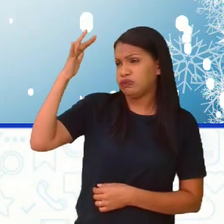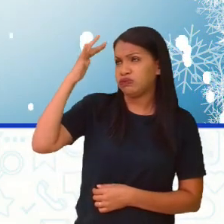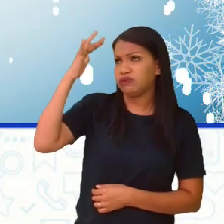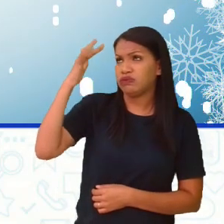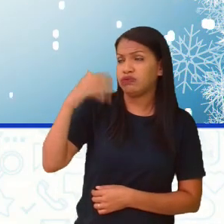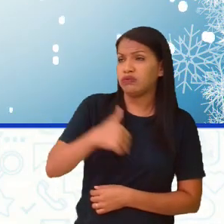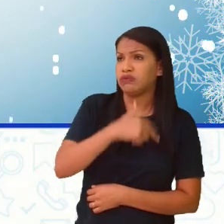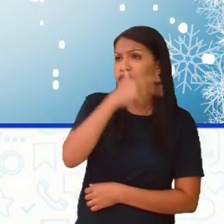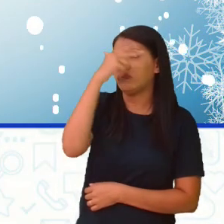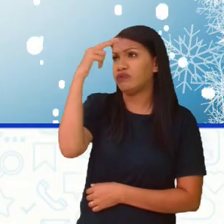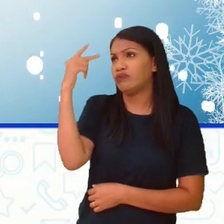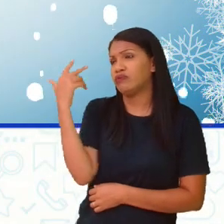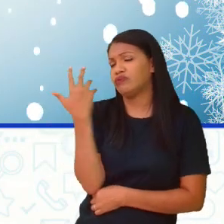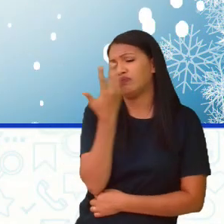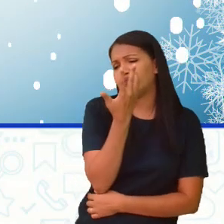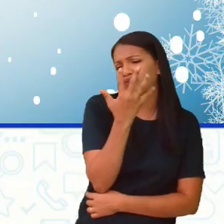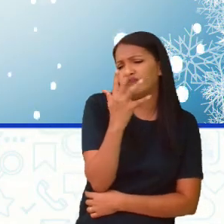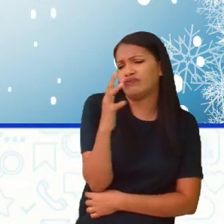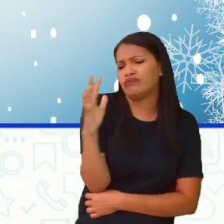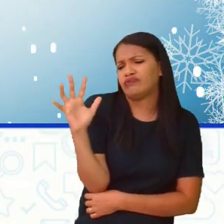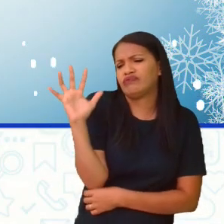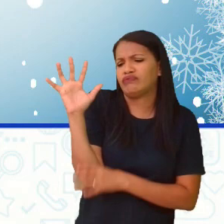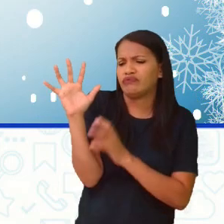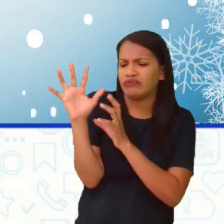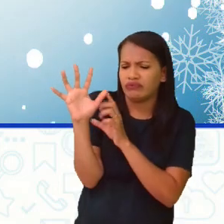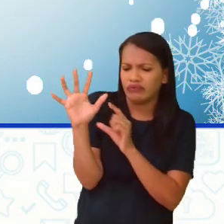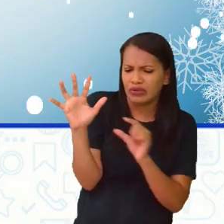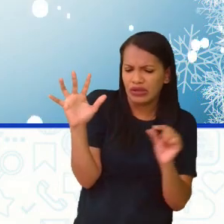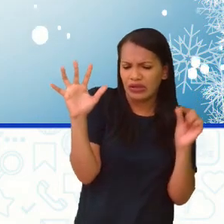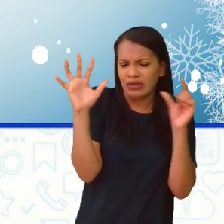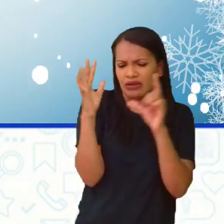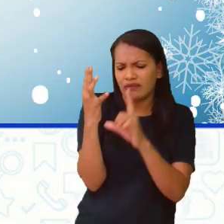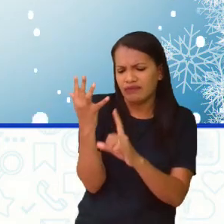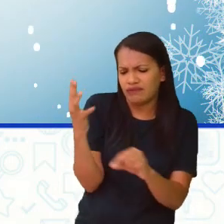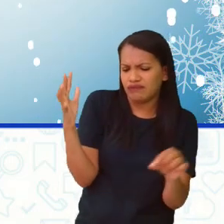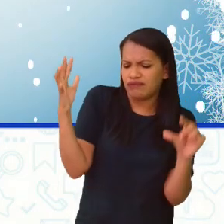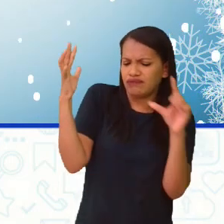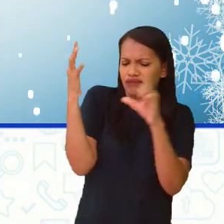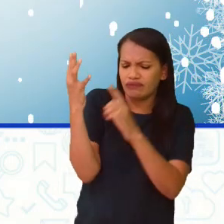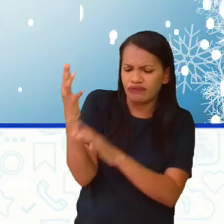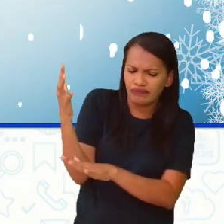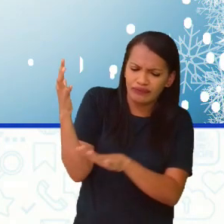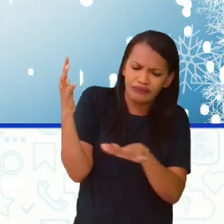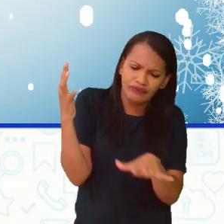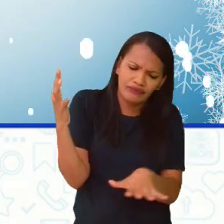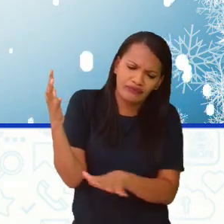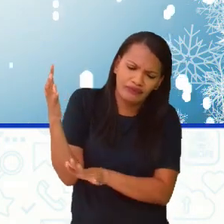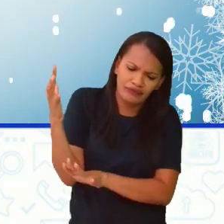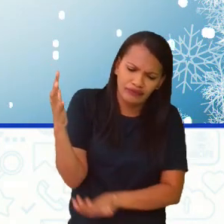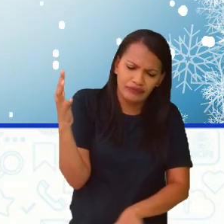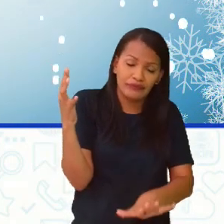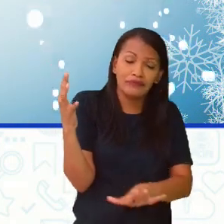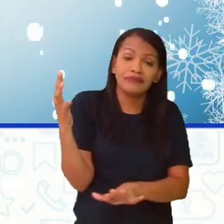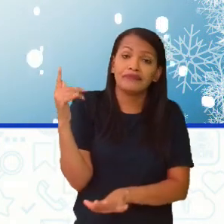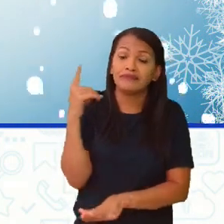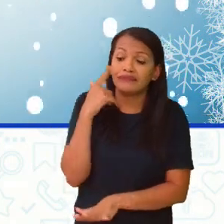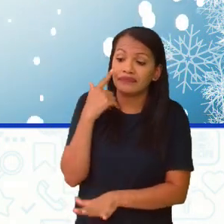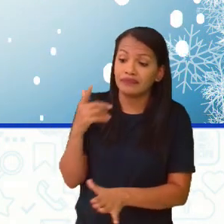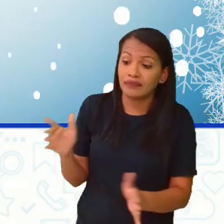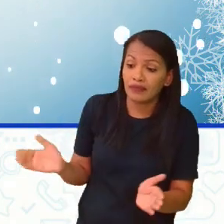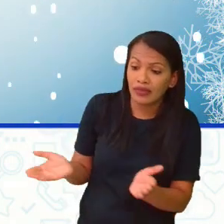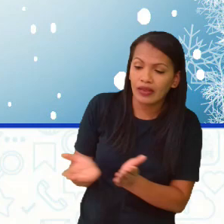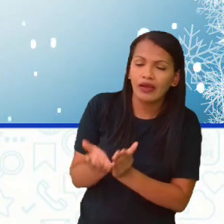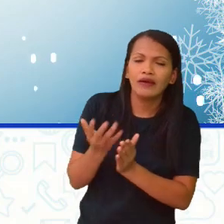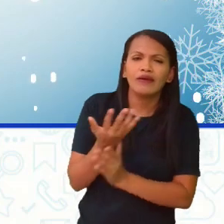se retorcia, soltava folhas, mas nada parecia favorável a ela. Até que chegaram ao local onde aquela